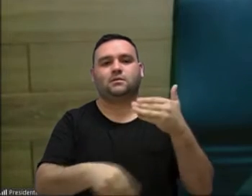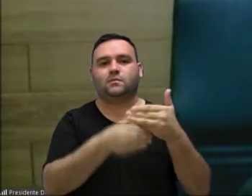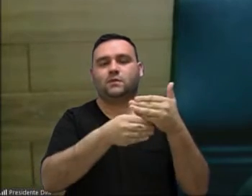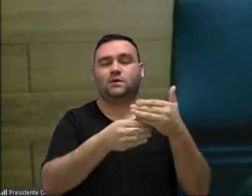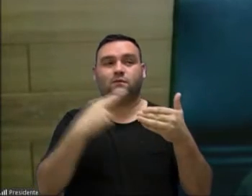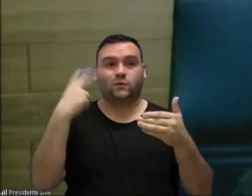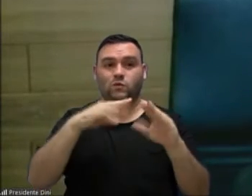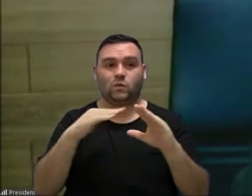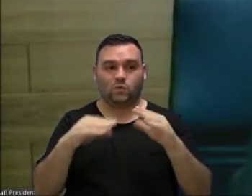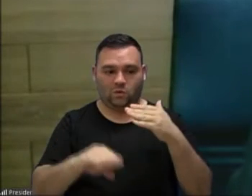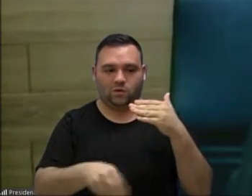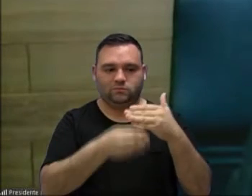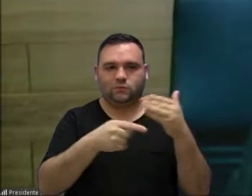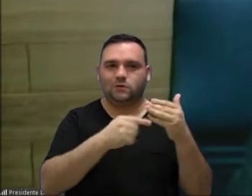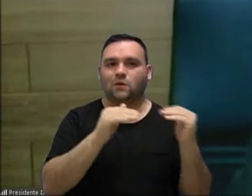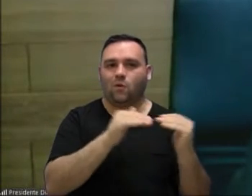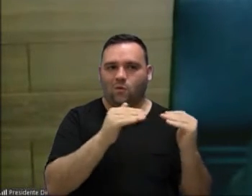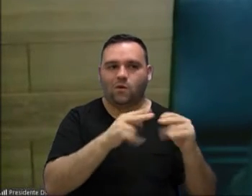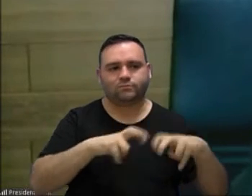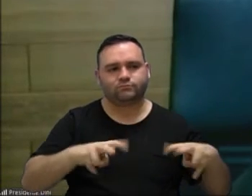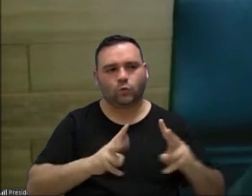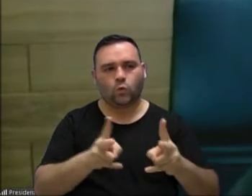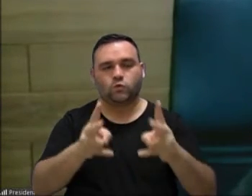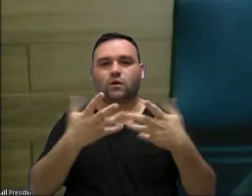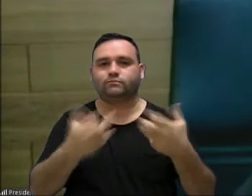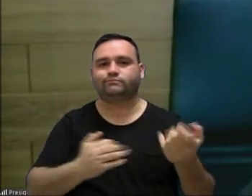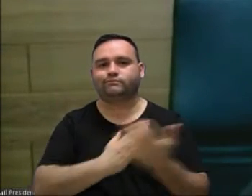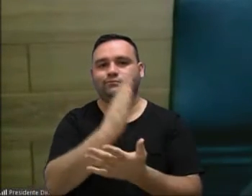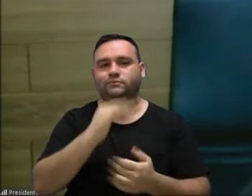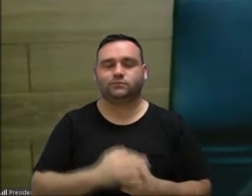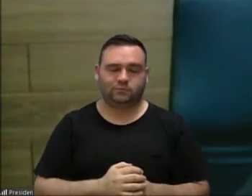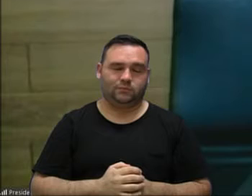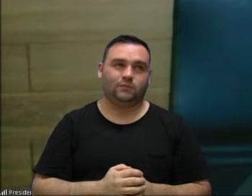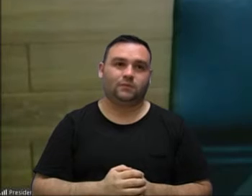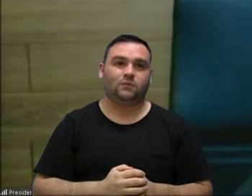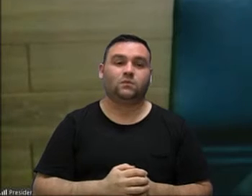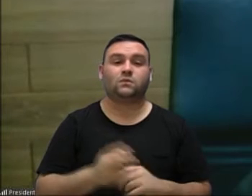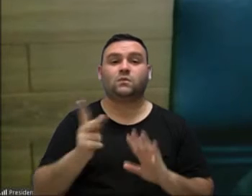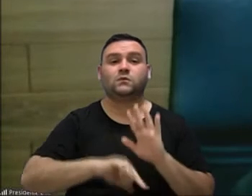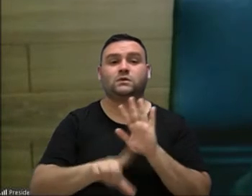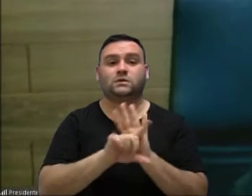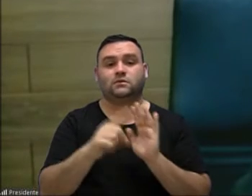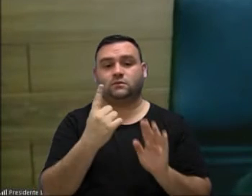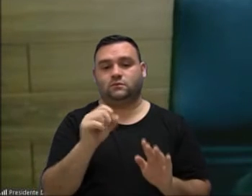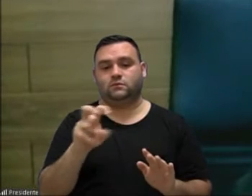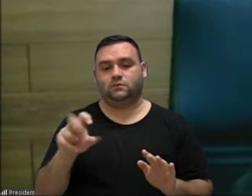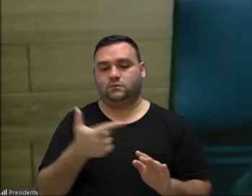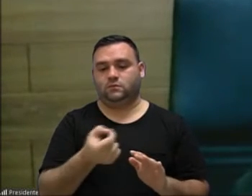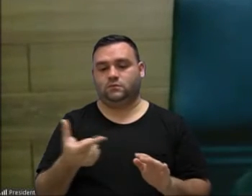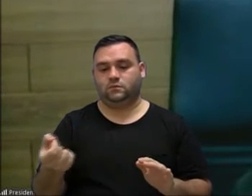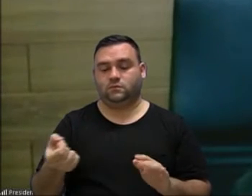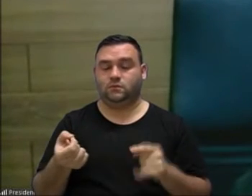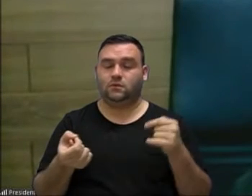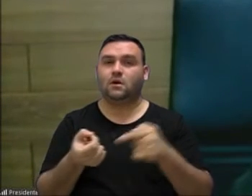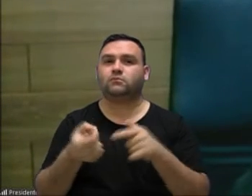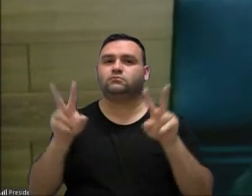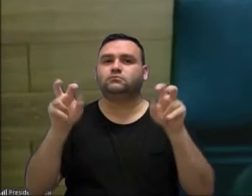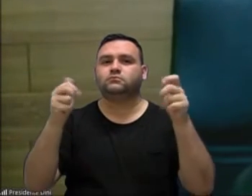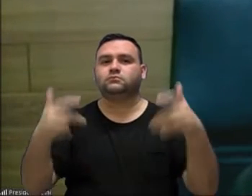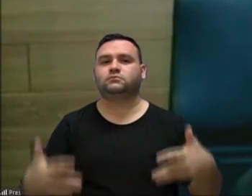os vereadores que concordam com a emenda permanecem como estão está aprovado pro lei de lei 105 de 2020